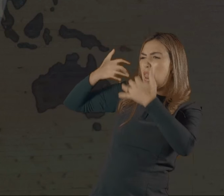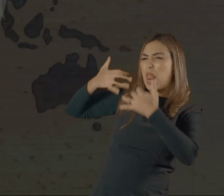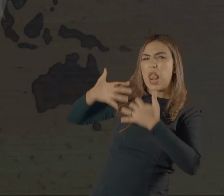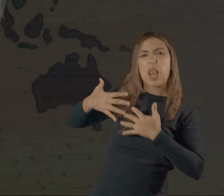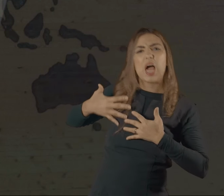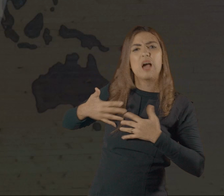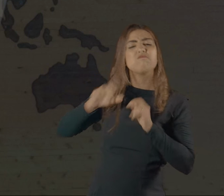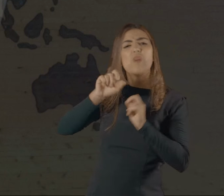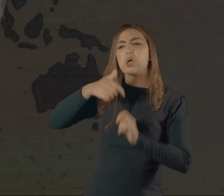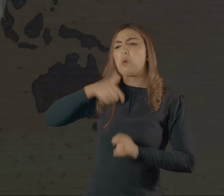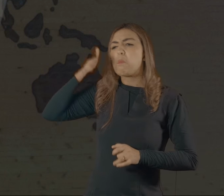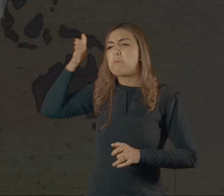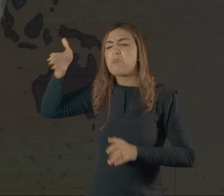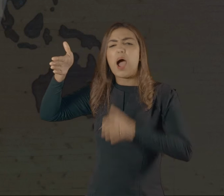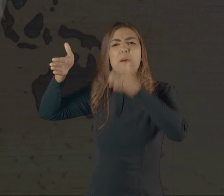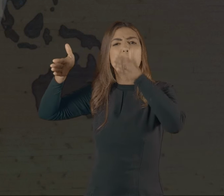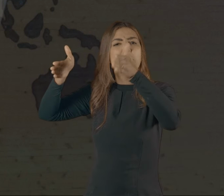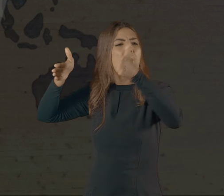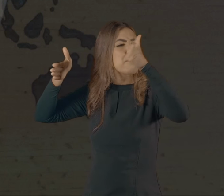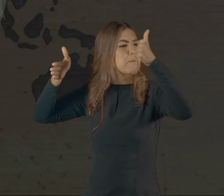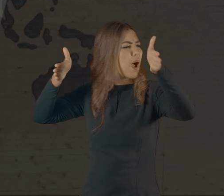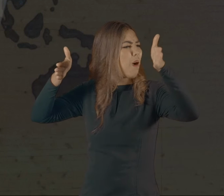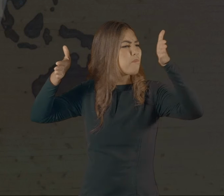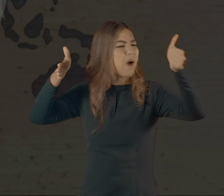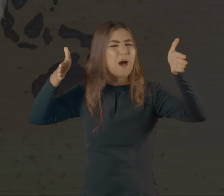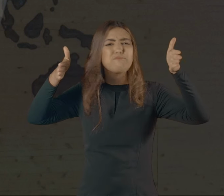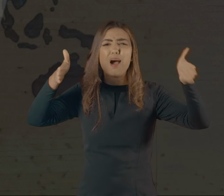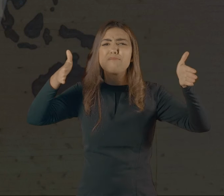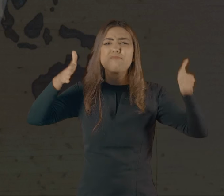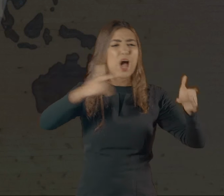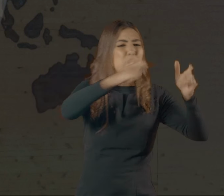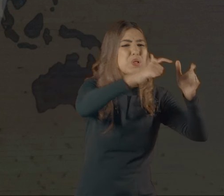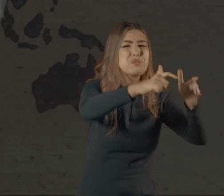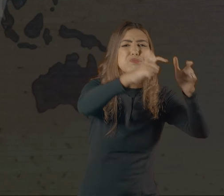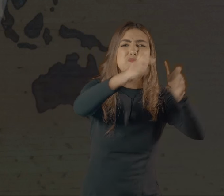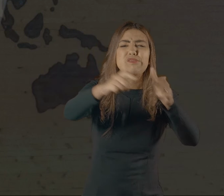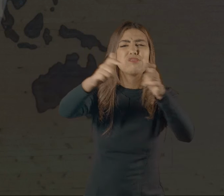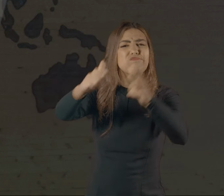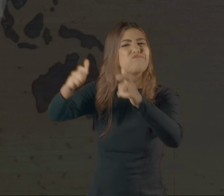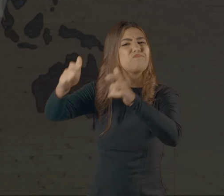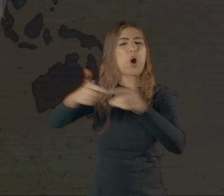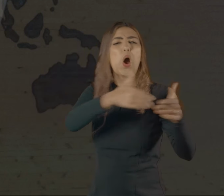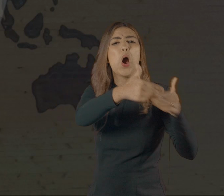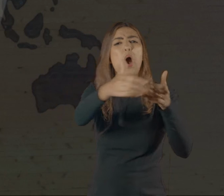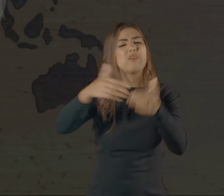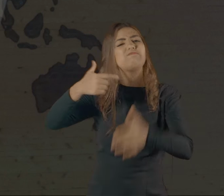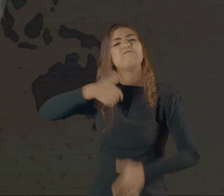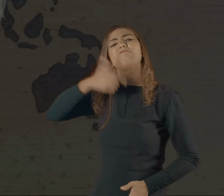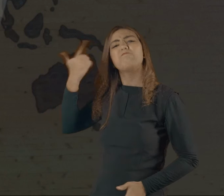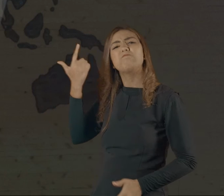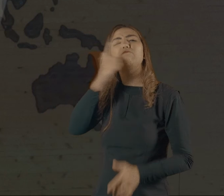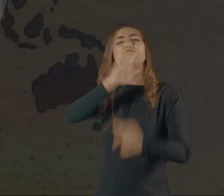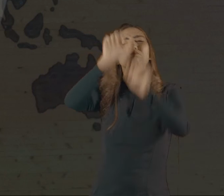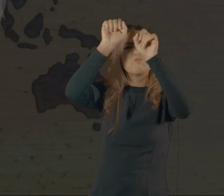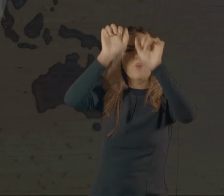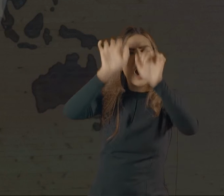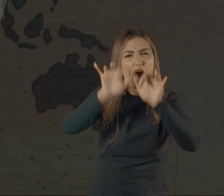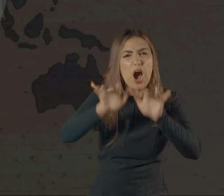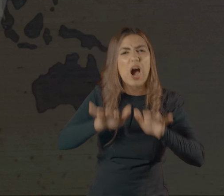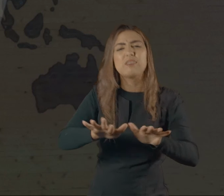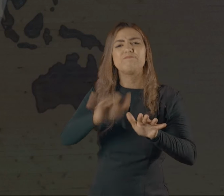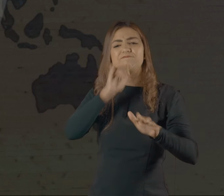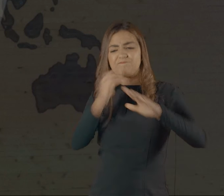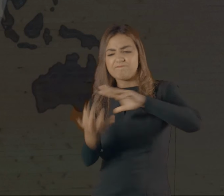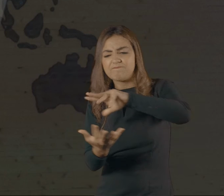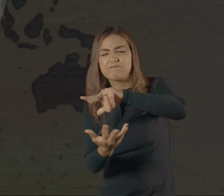tu na cidade, bendito serás no campo. Bendito o fruto do teu ventre e o fruto da tua terra. O fruto dos teus